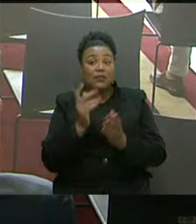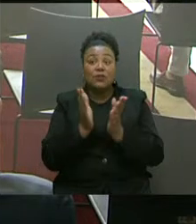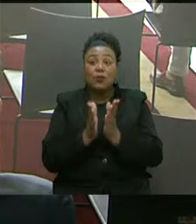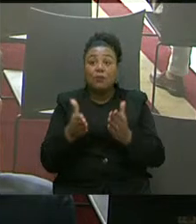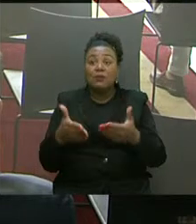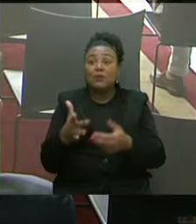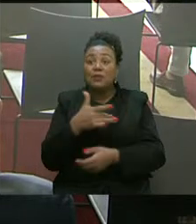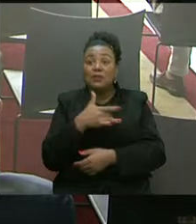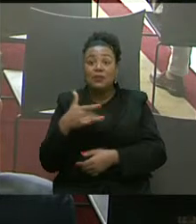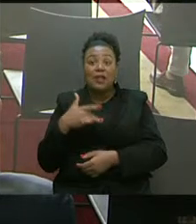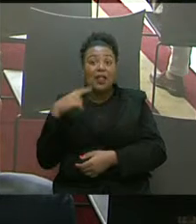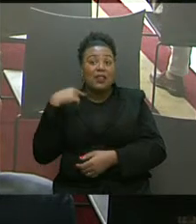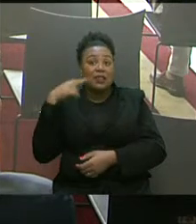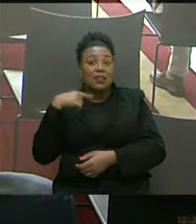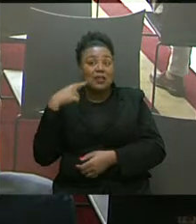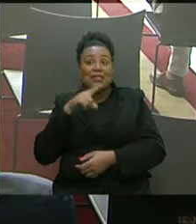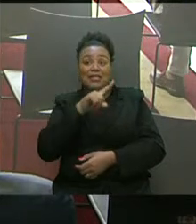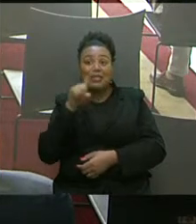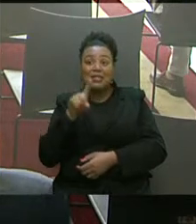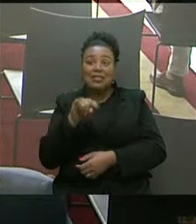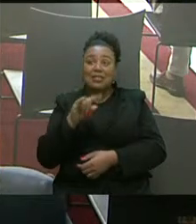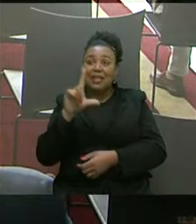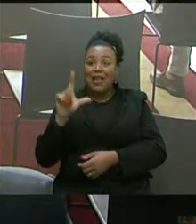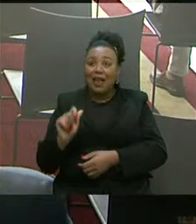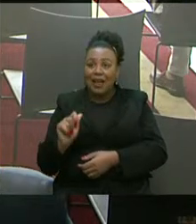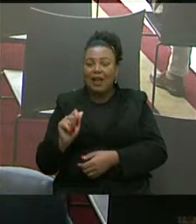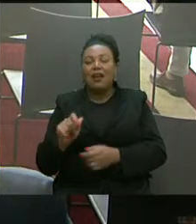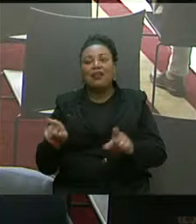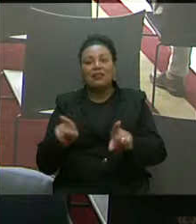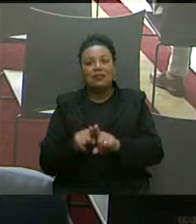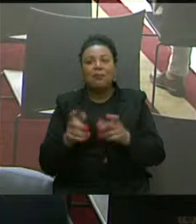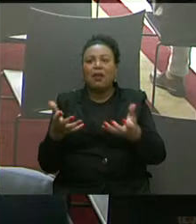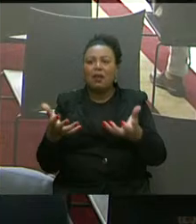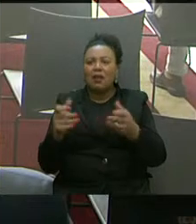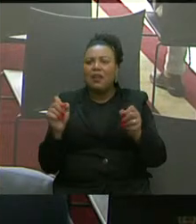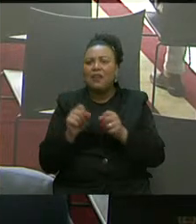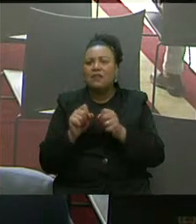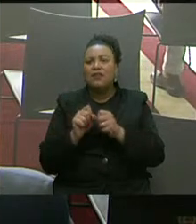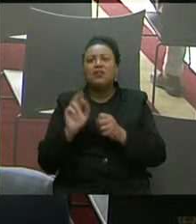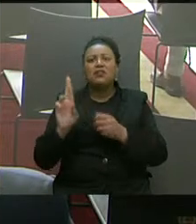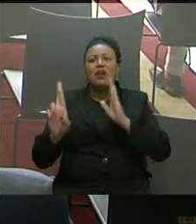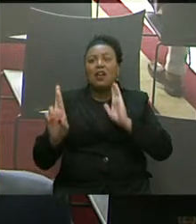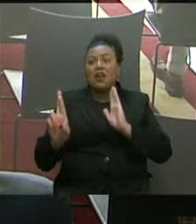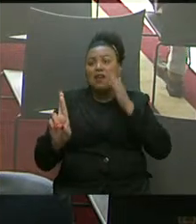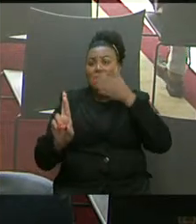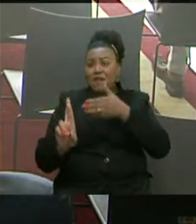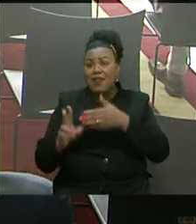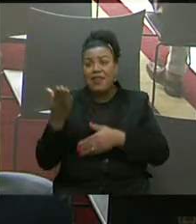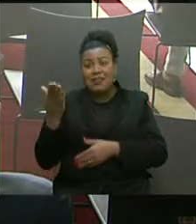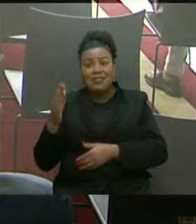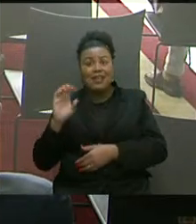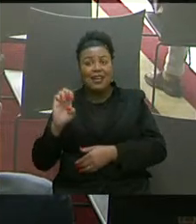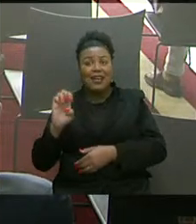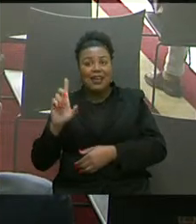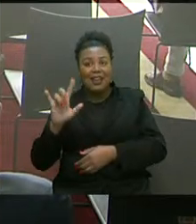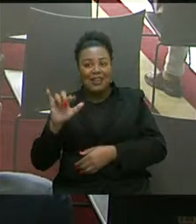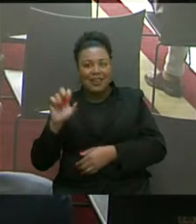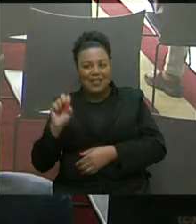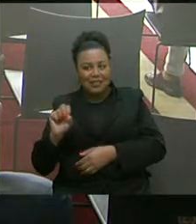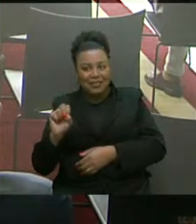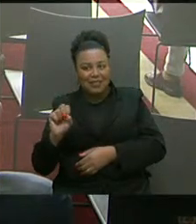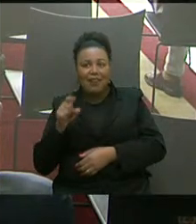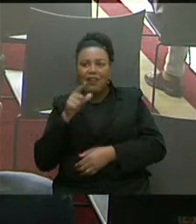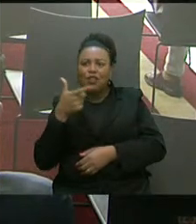de Saúde, deputada Zilá, e queria fazer uma referência à Elis,